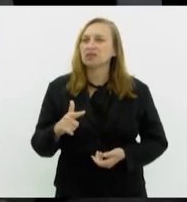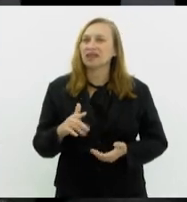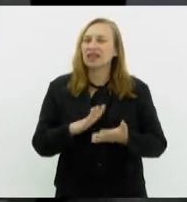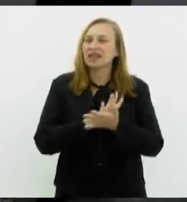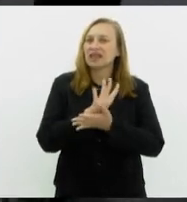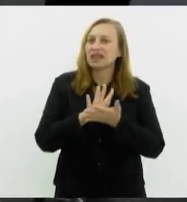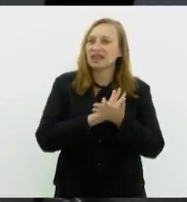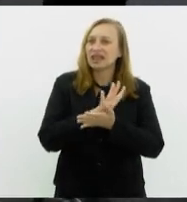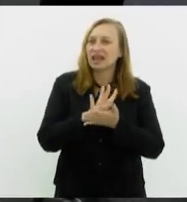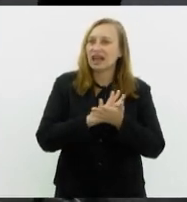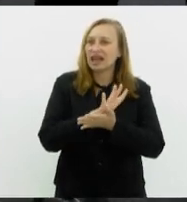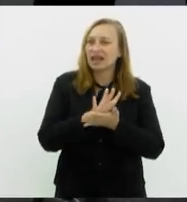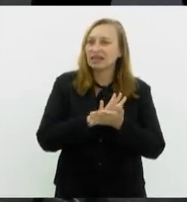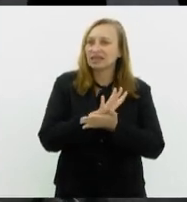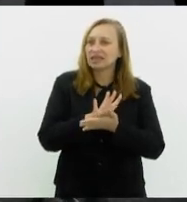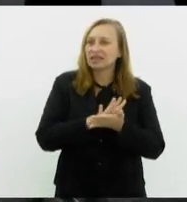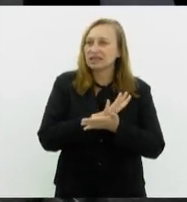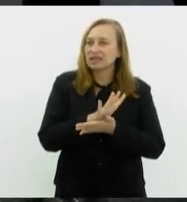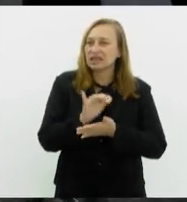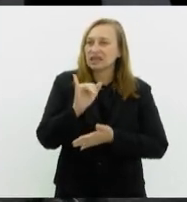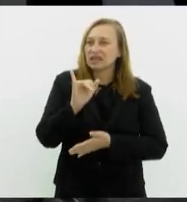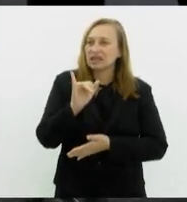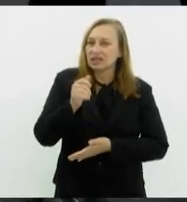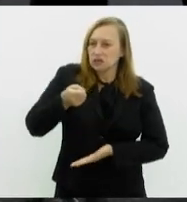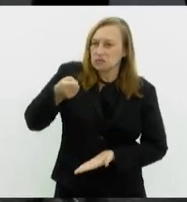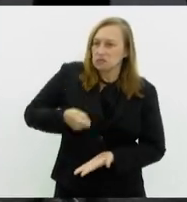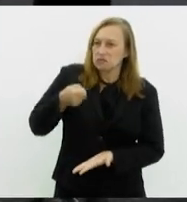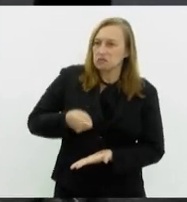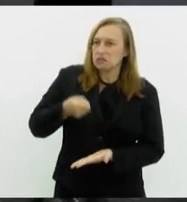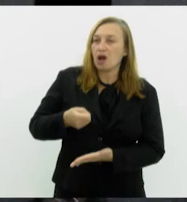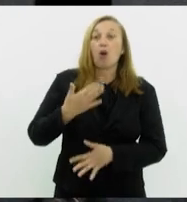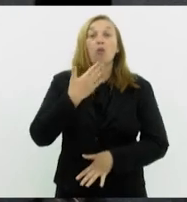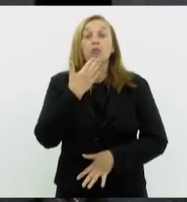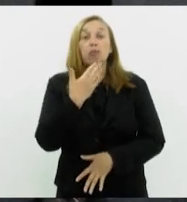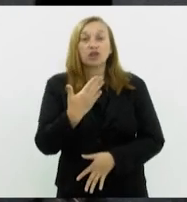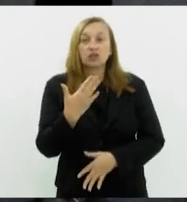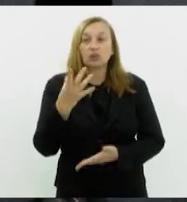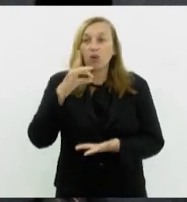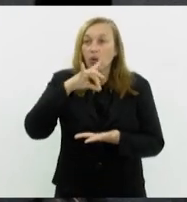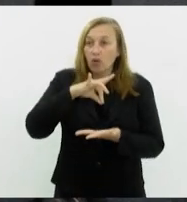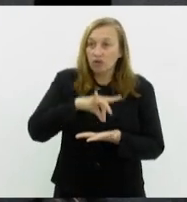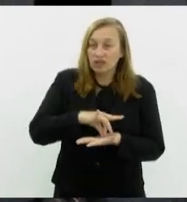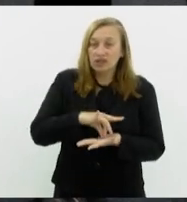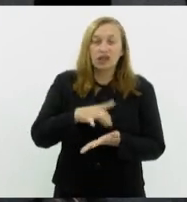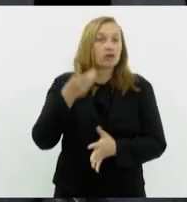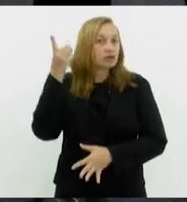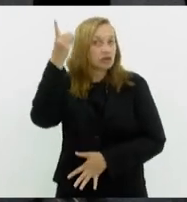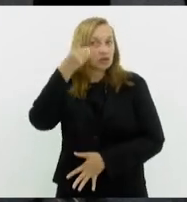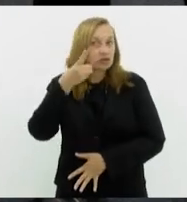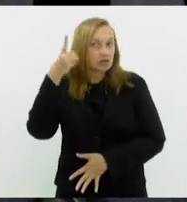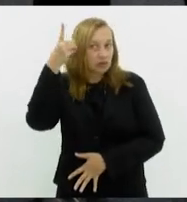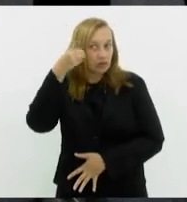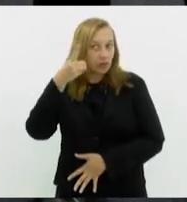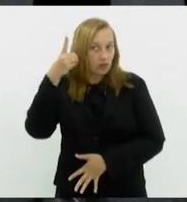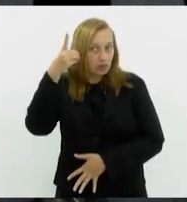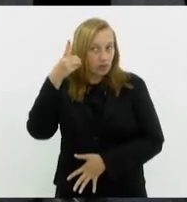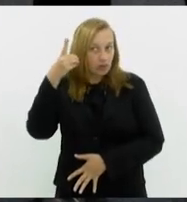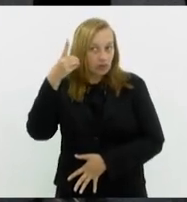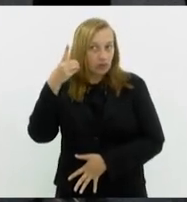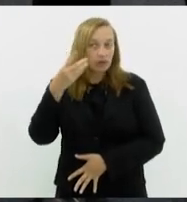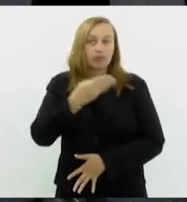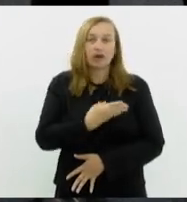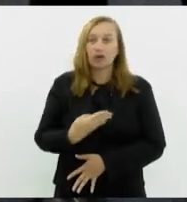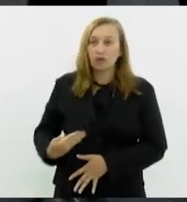impositivo. Ou seja, esse é um pedido oficial de uma deputada, não é, para o governo